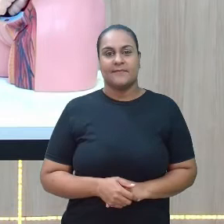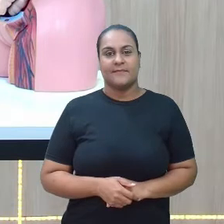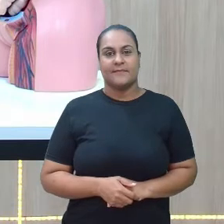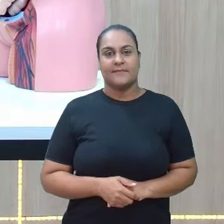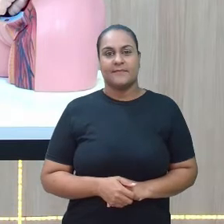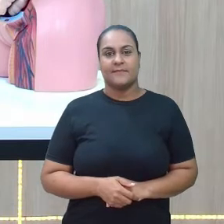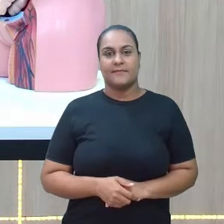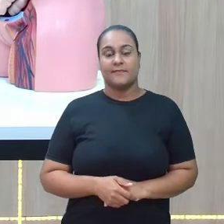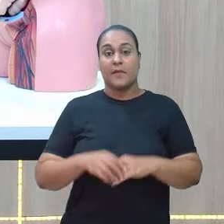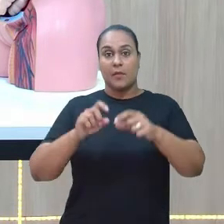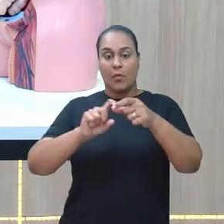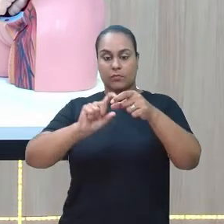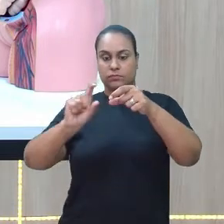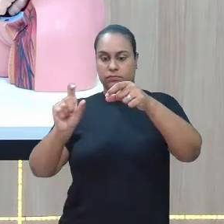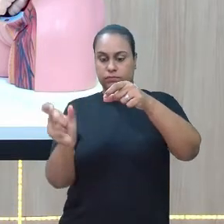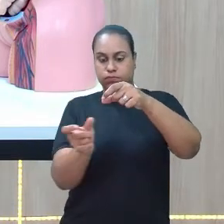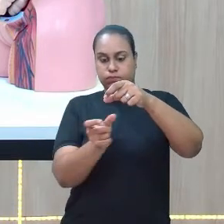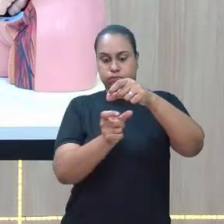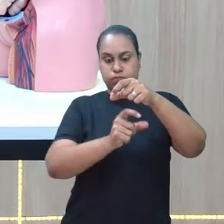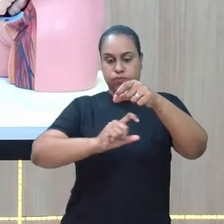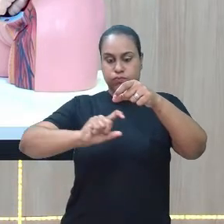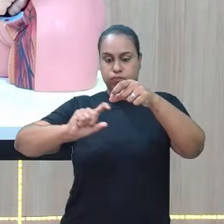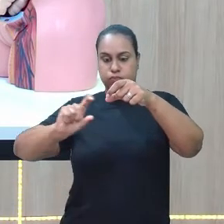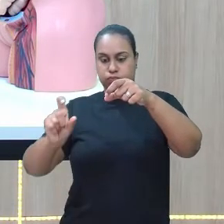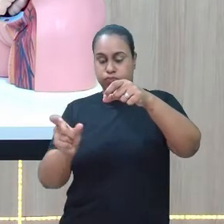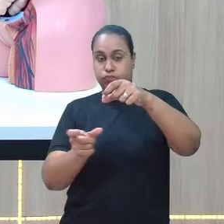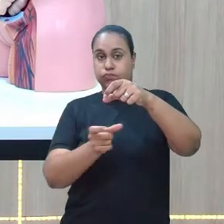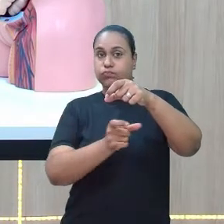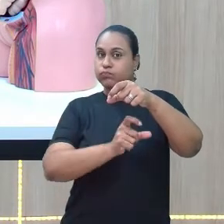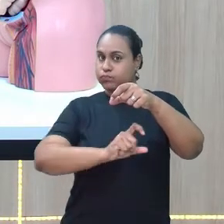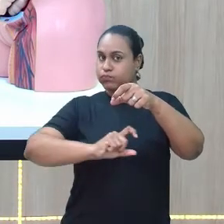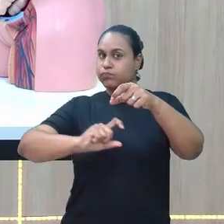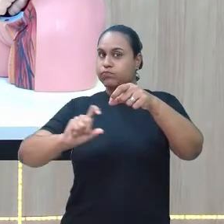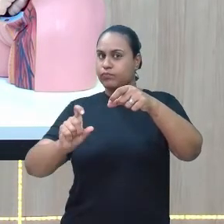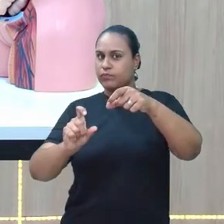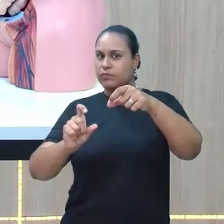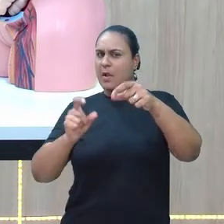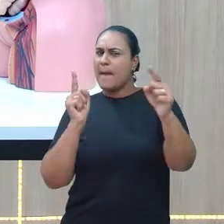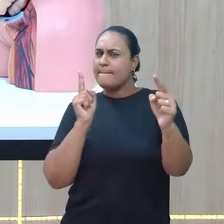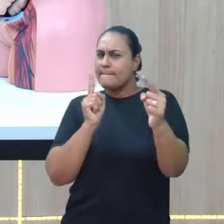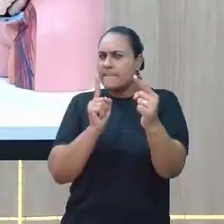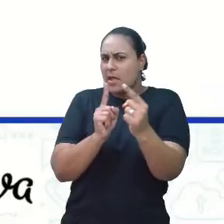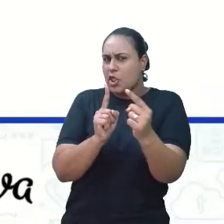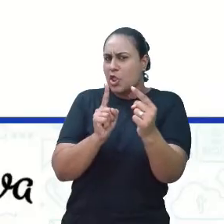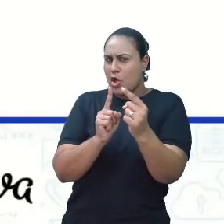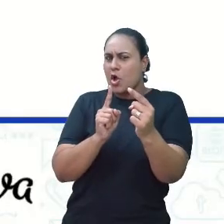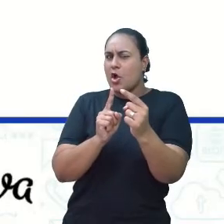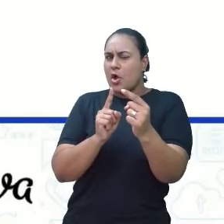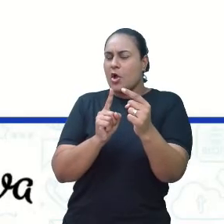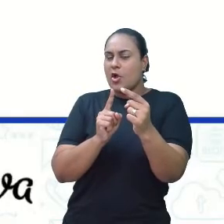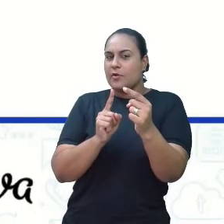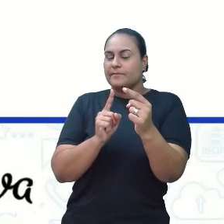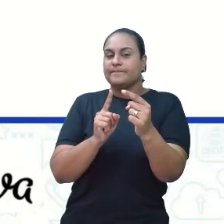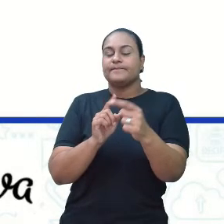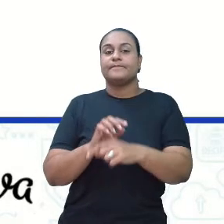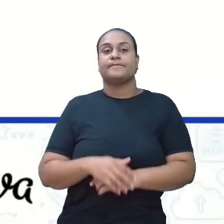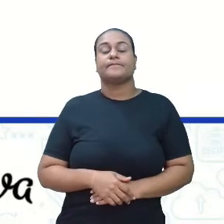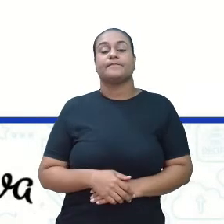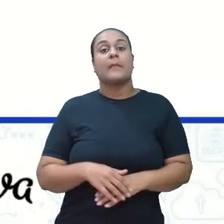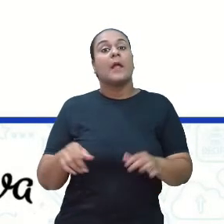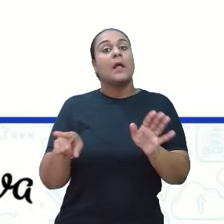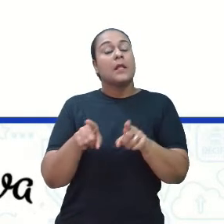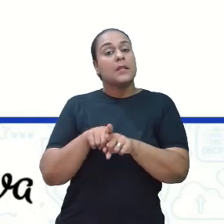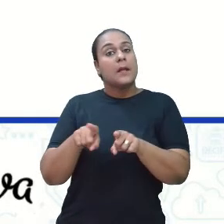O intestino grosso. O intestino grosso já é um tubo mais curto, né, do que o intestino delgado. Também